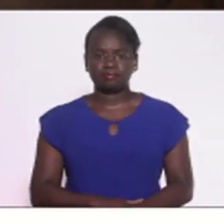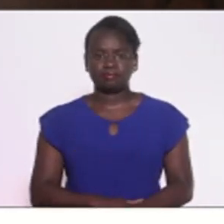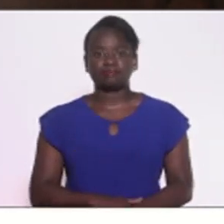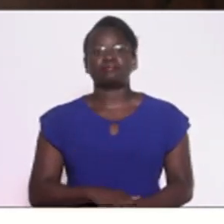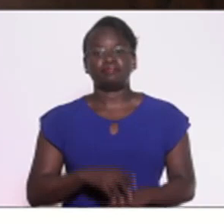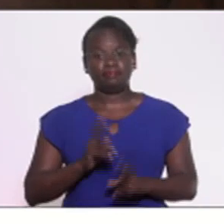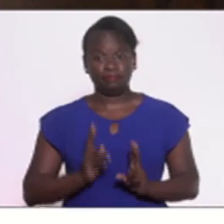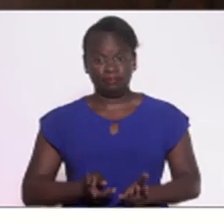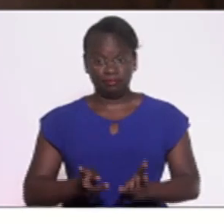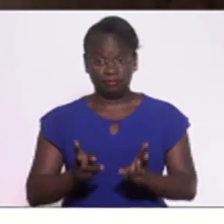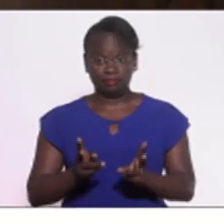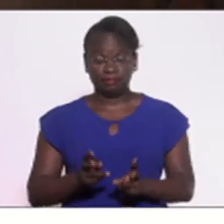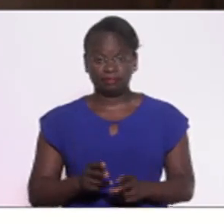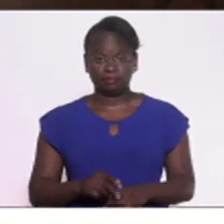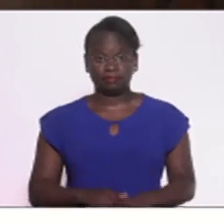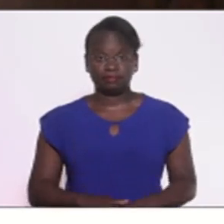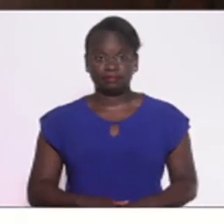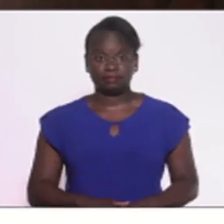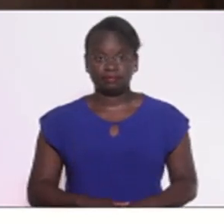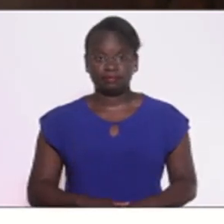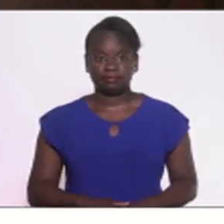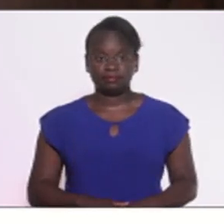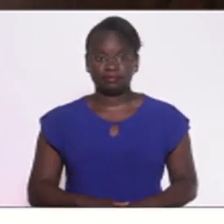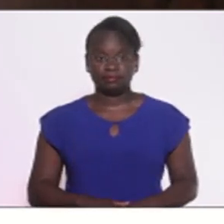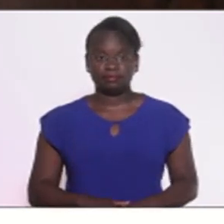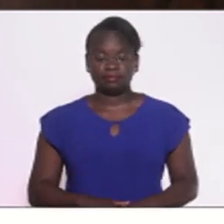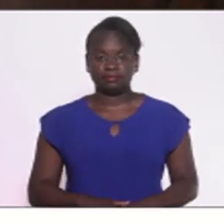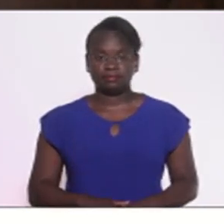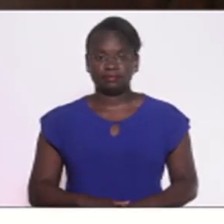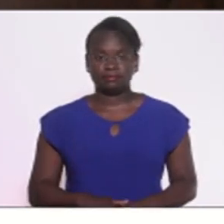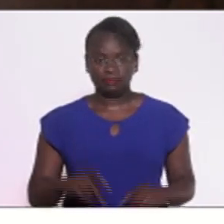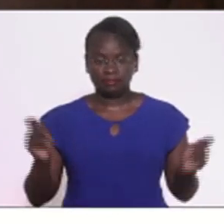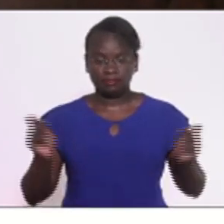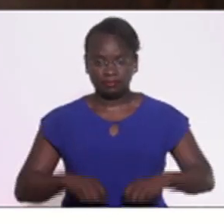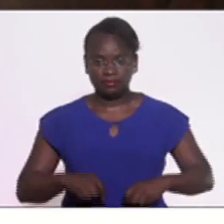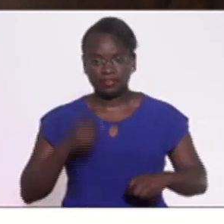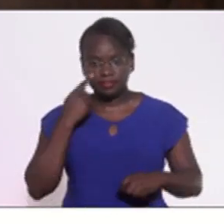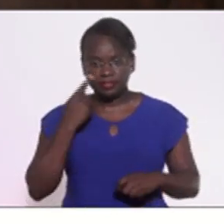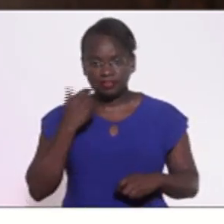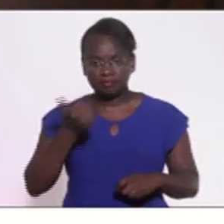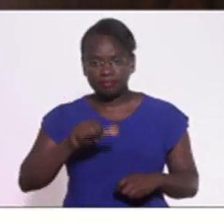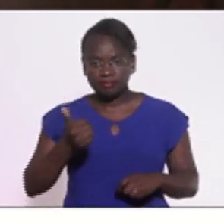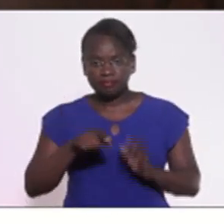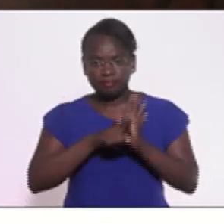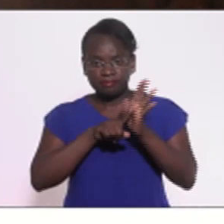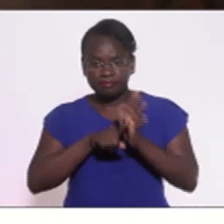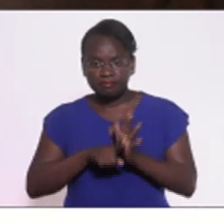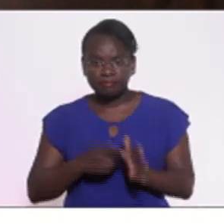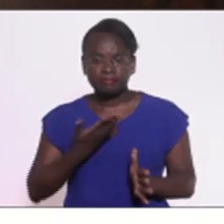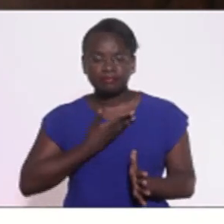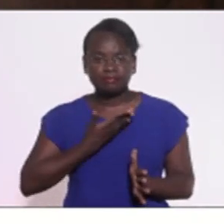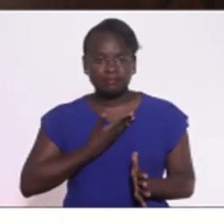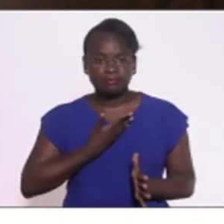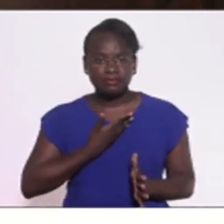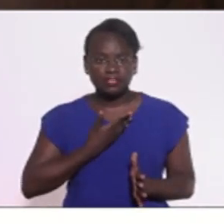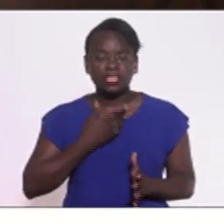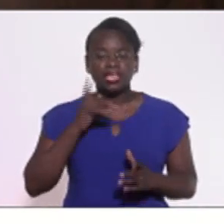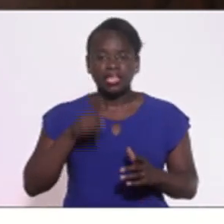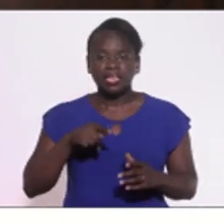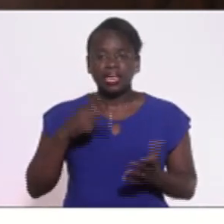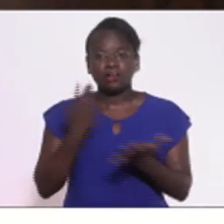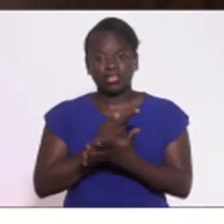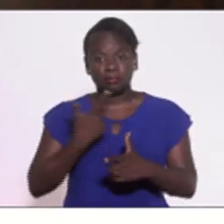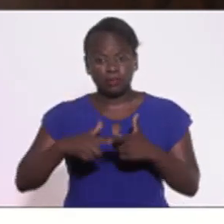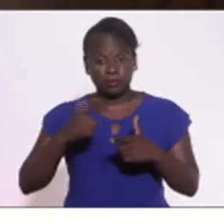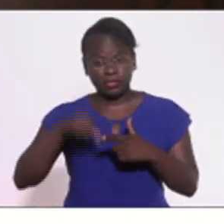E sempre é possível avaliar os grandes amigos nos momentos